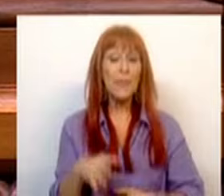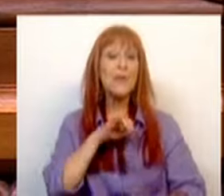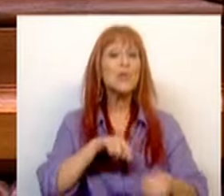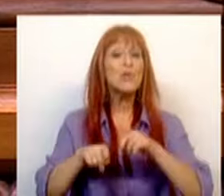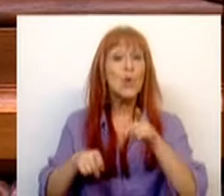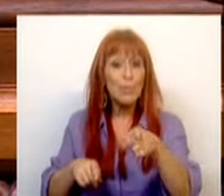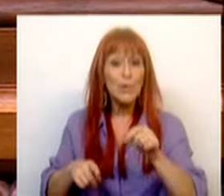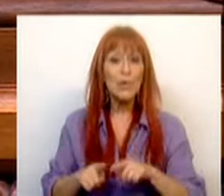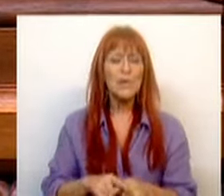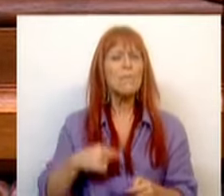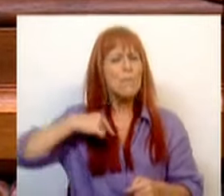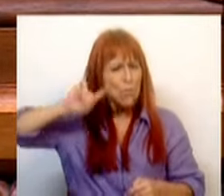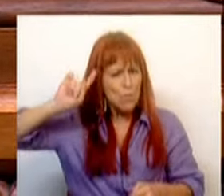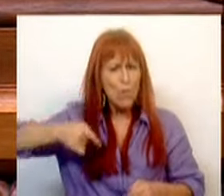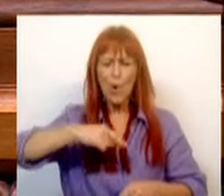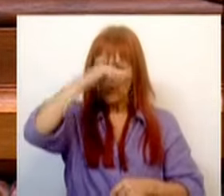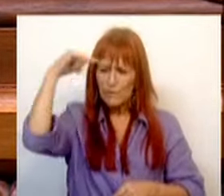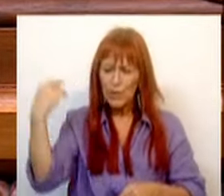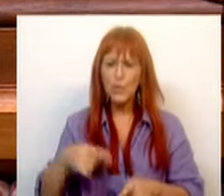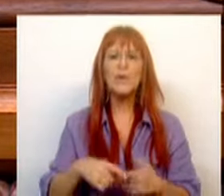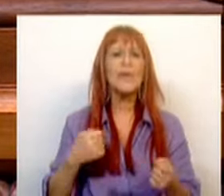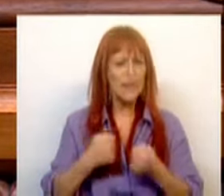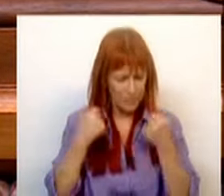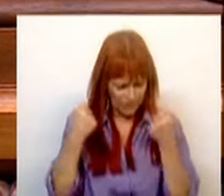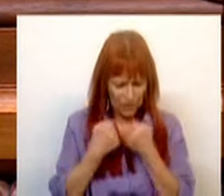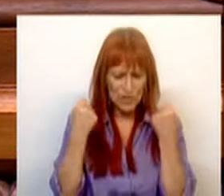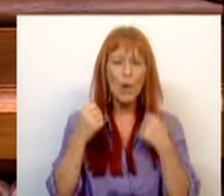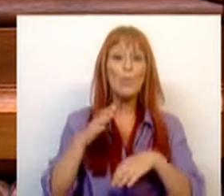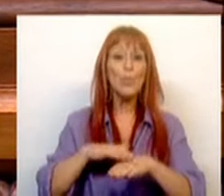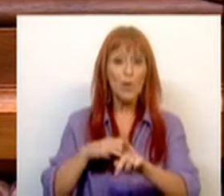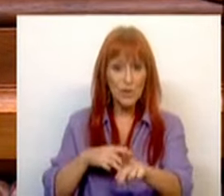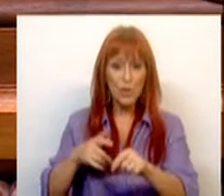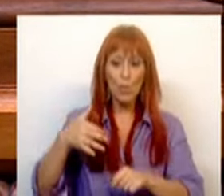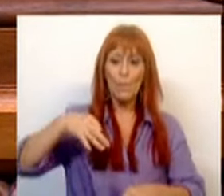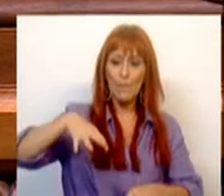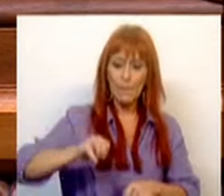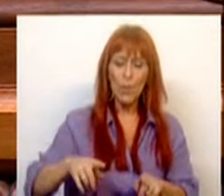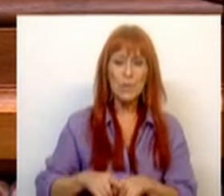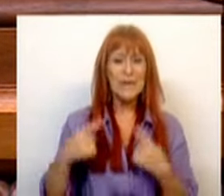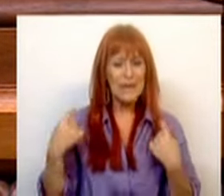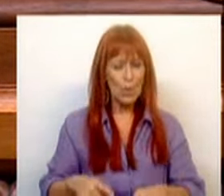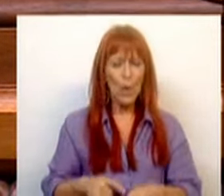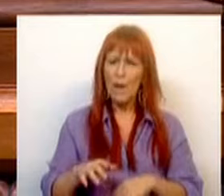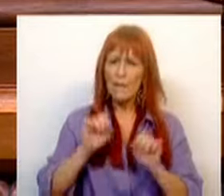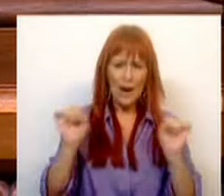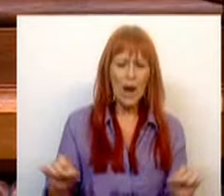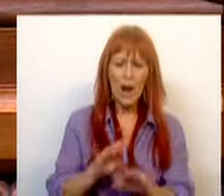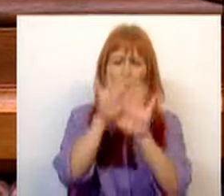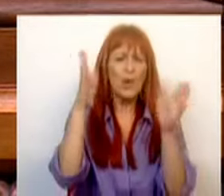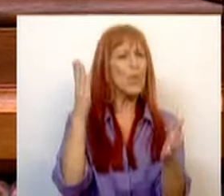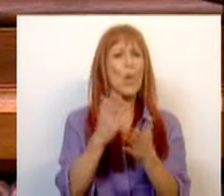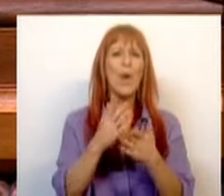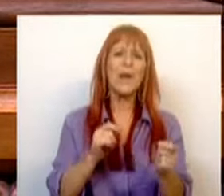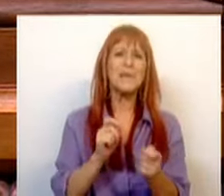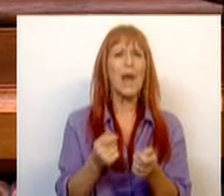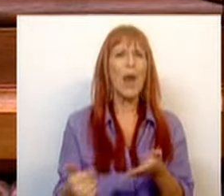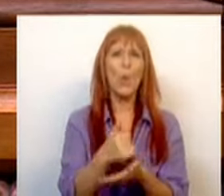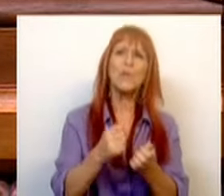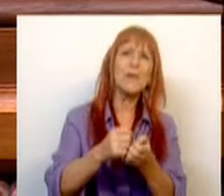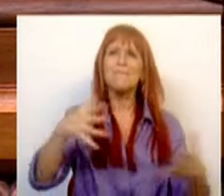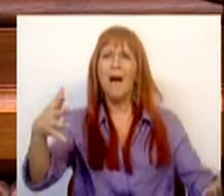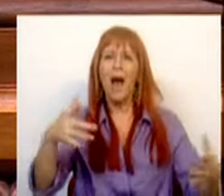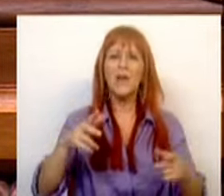deputados, sabemos que há dificuldades e desafios e foi por isso mesmo que o Partido Socialista sempre foi claro, não bastava aumentar os recursos.